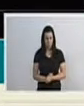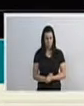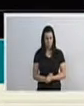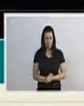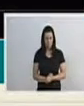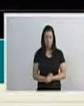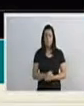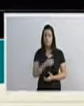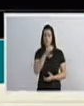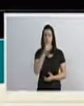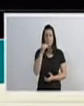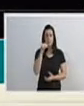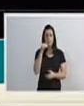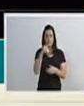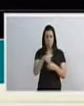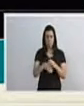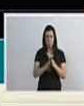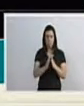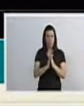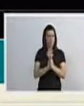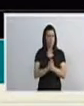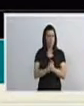Vereador César, seu voto, por gentileza.